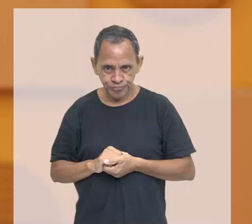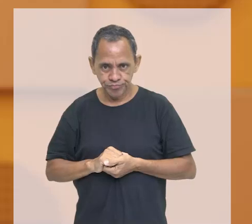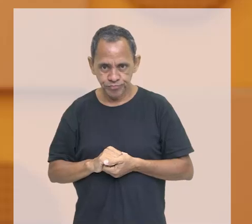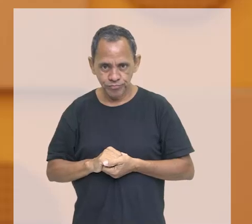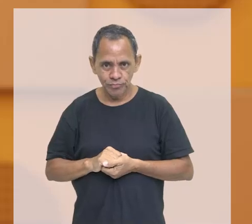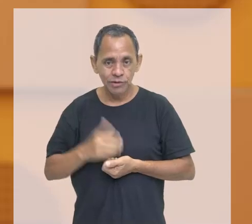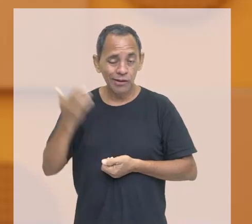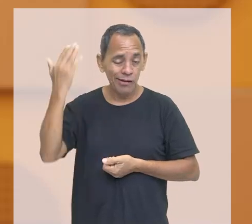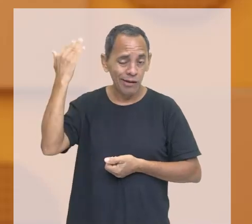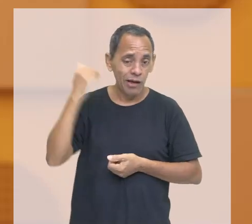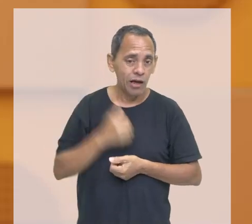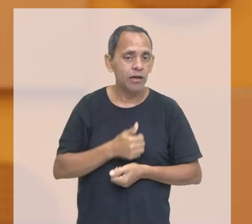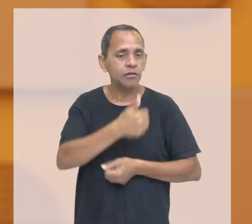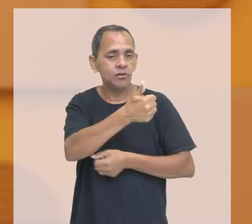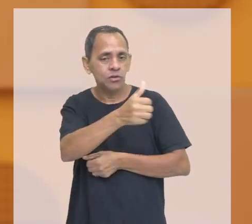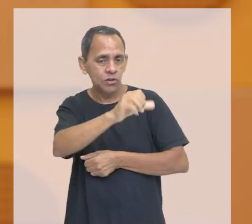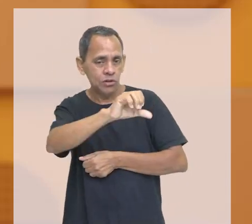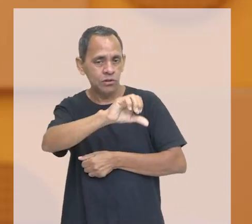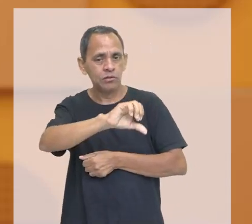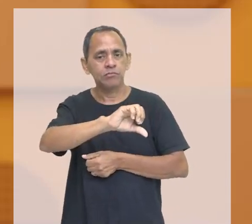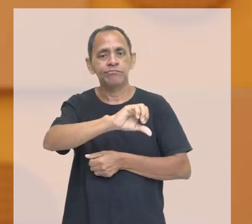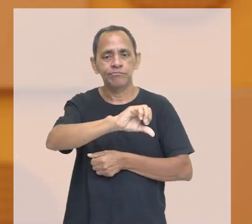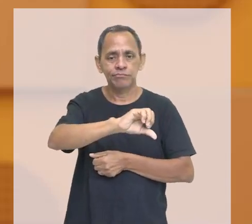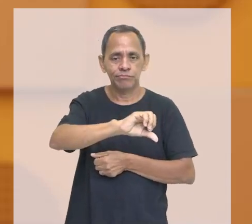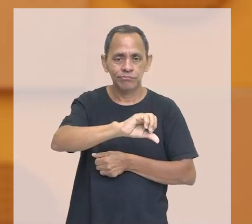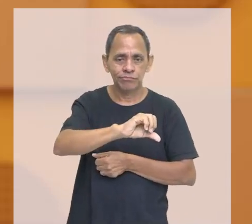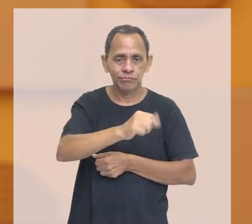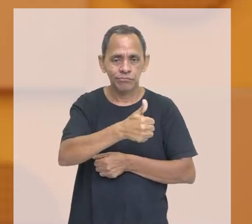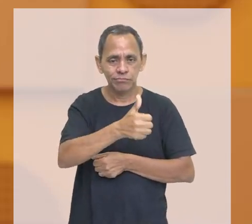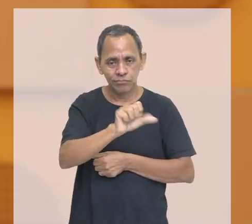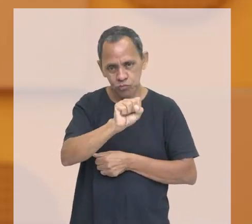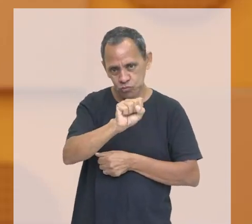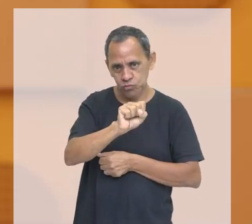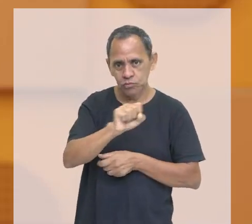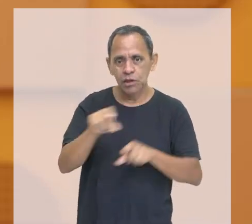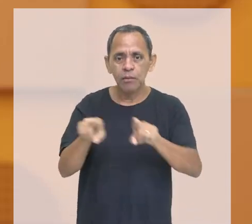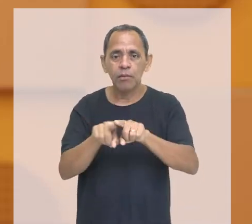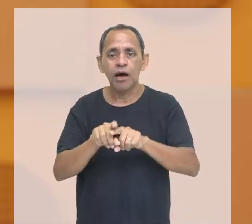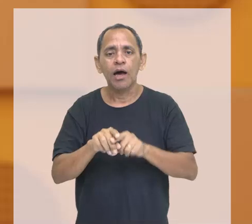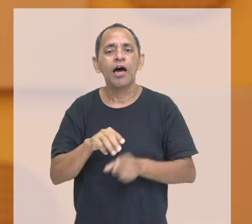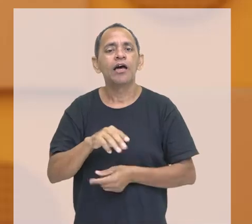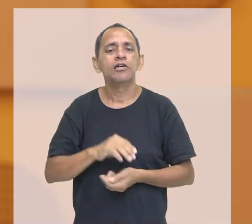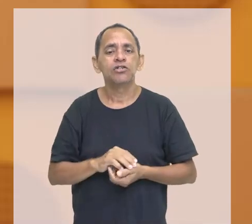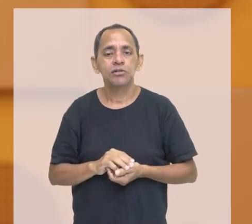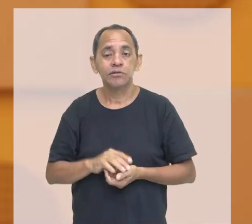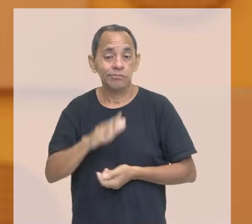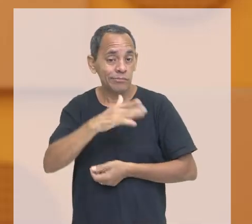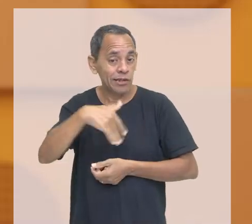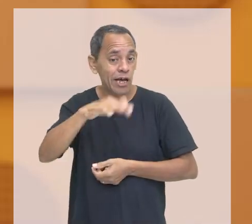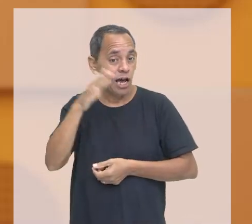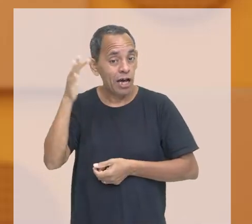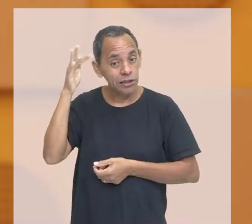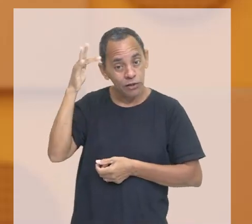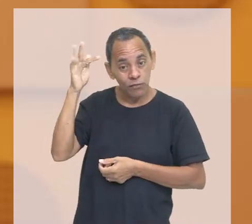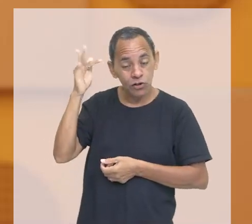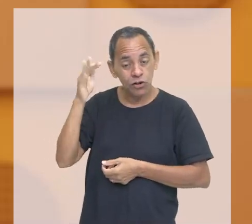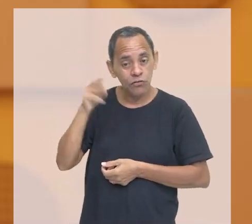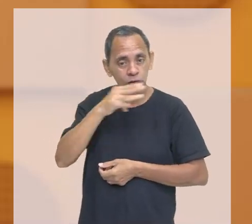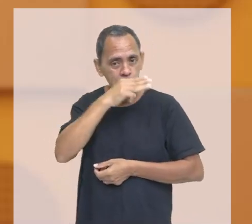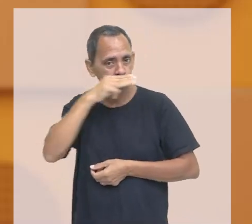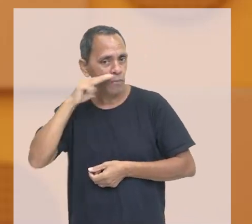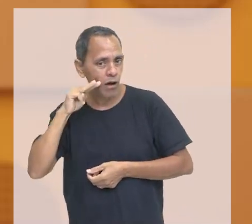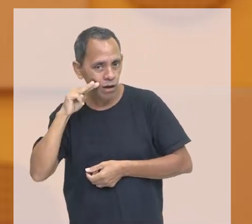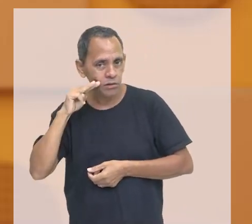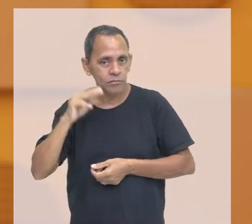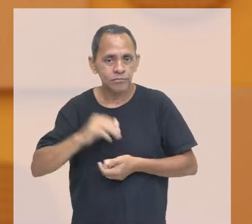base científica, um socialismo que tinha como vertente o chamado marxismo, ou seja, as ideias que vêm